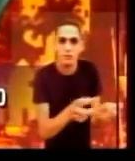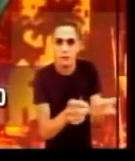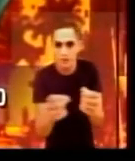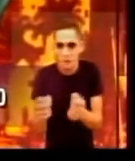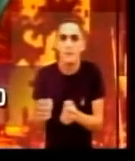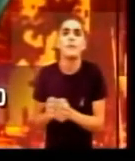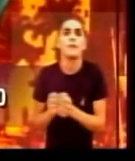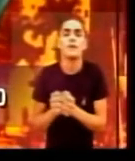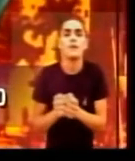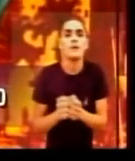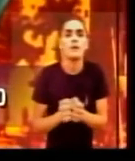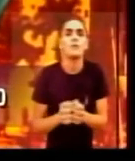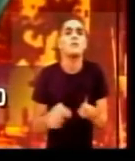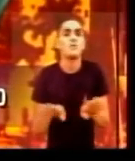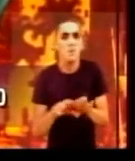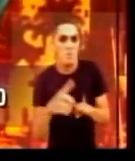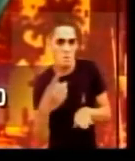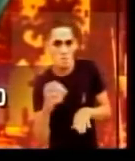10 horas ao dia,